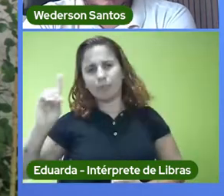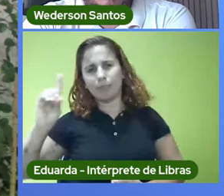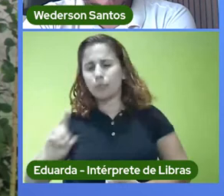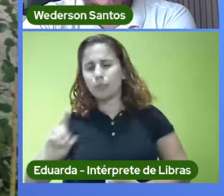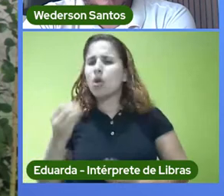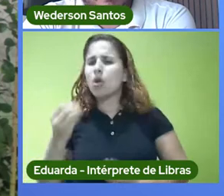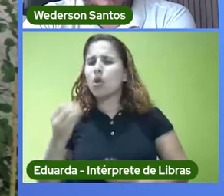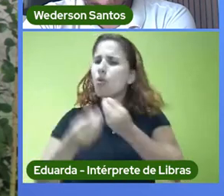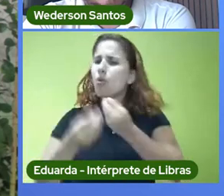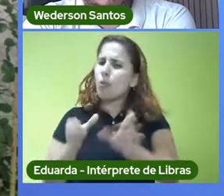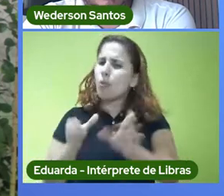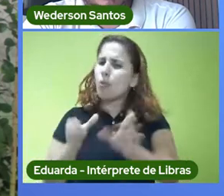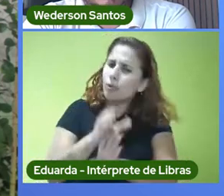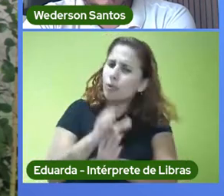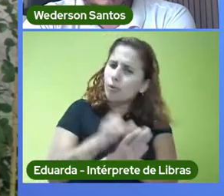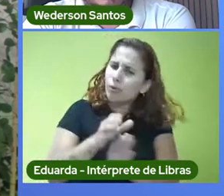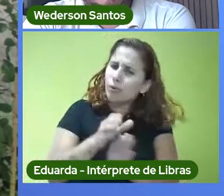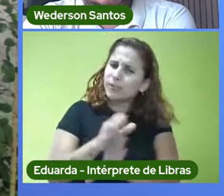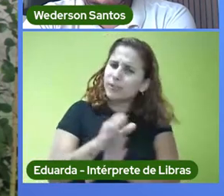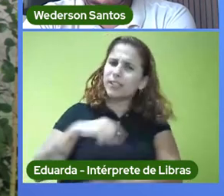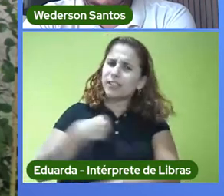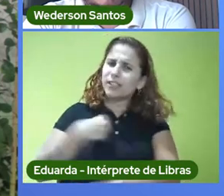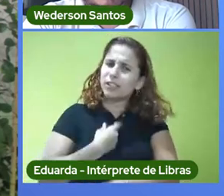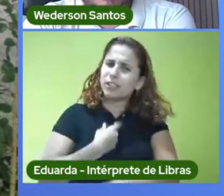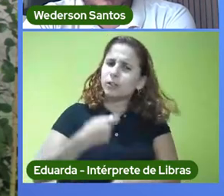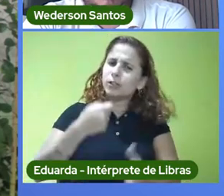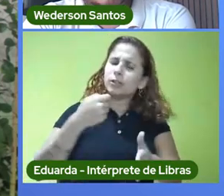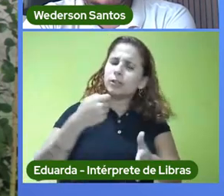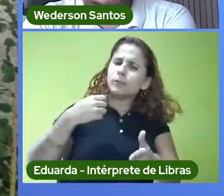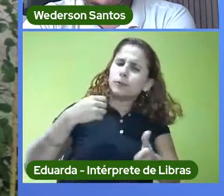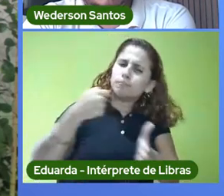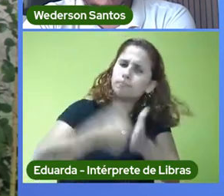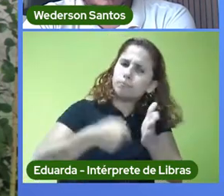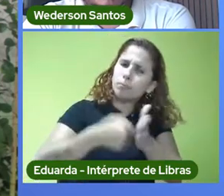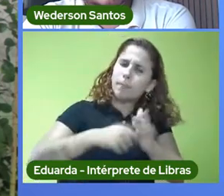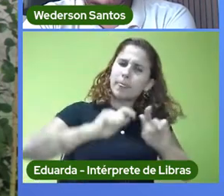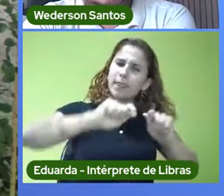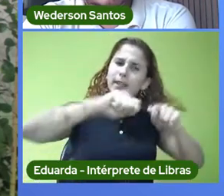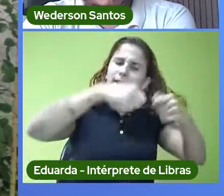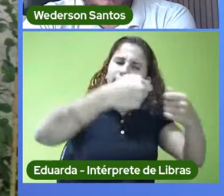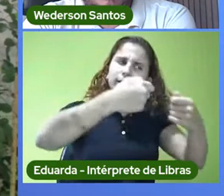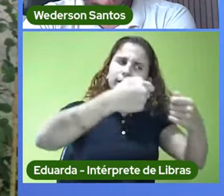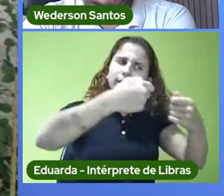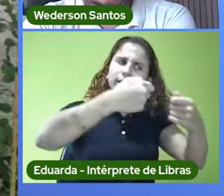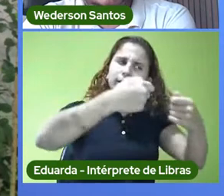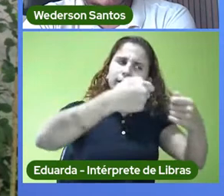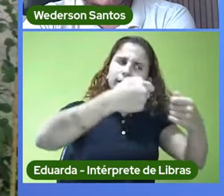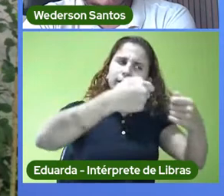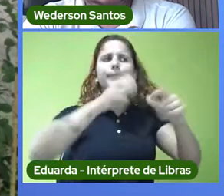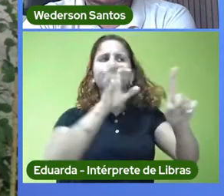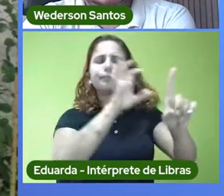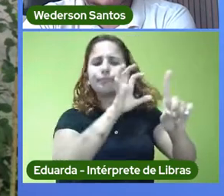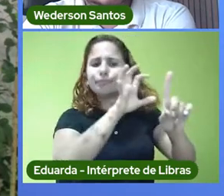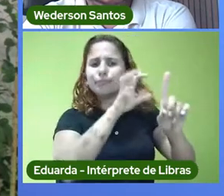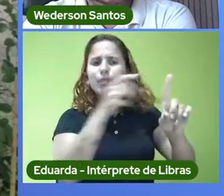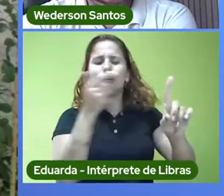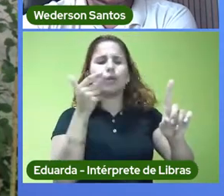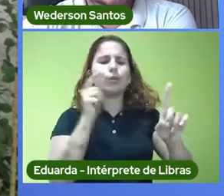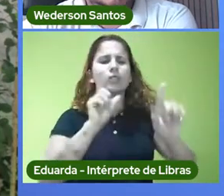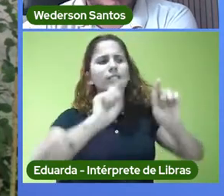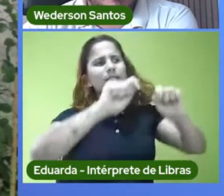prática, no sentido de buscar essa tomada de consciência dos órgãos públicos, né? Que tipo de ação elas